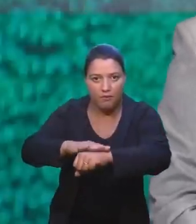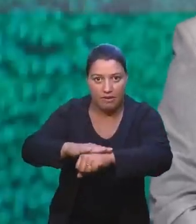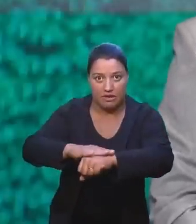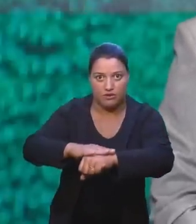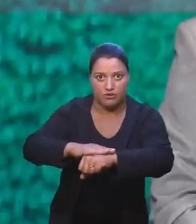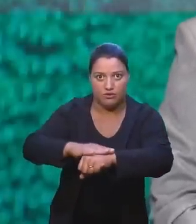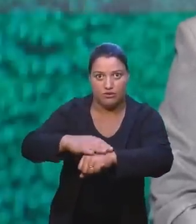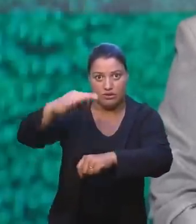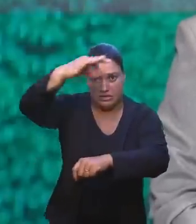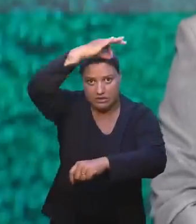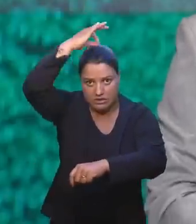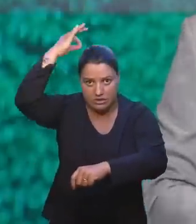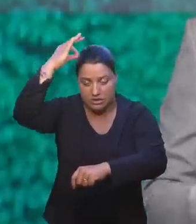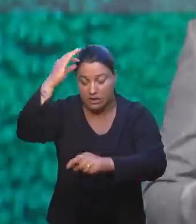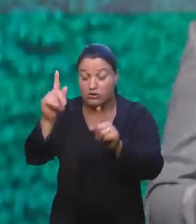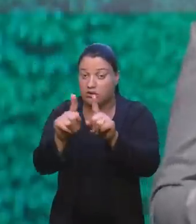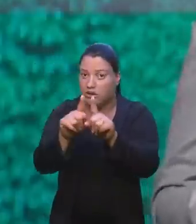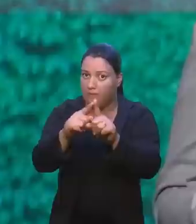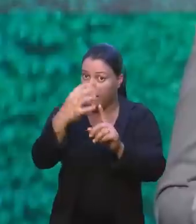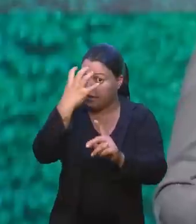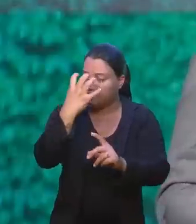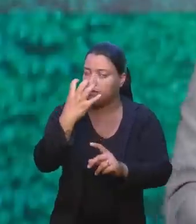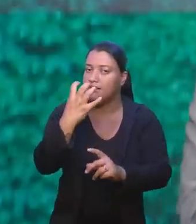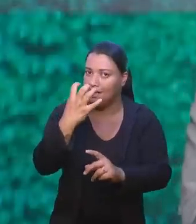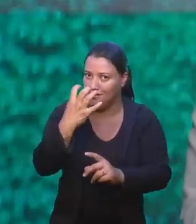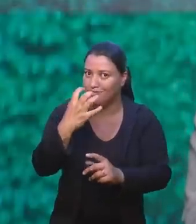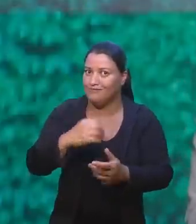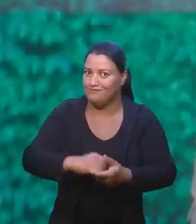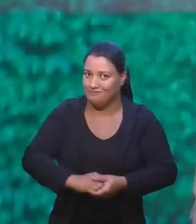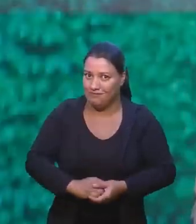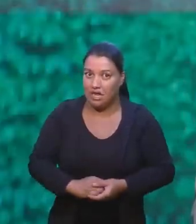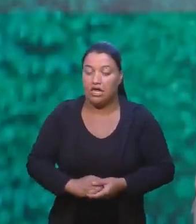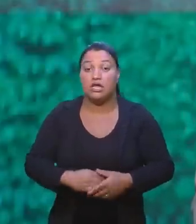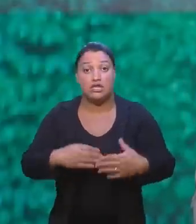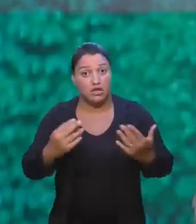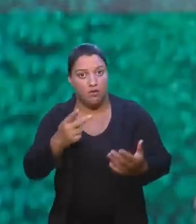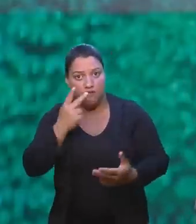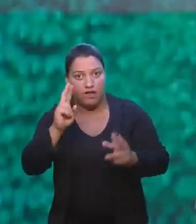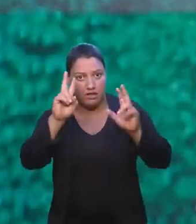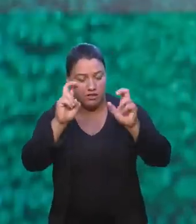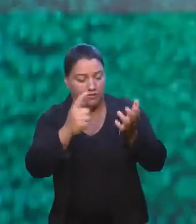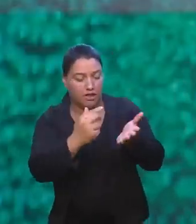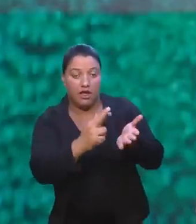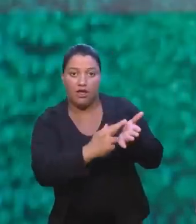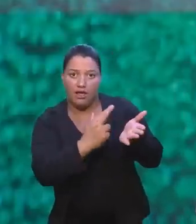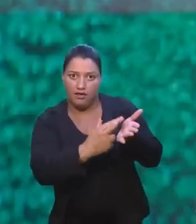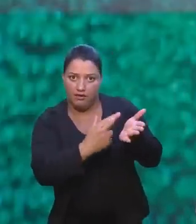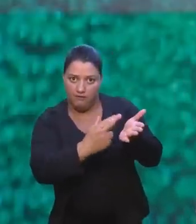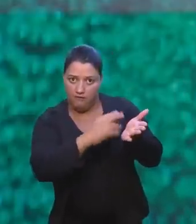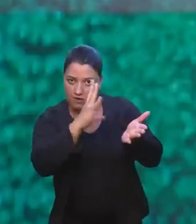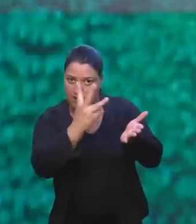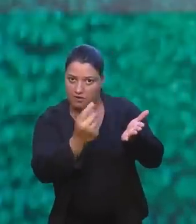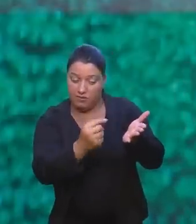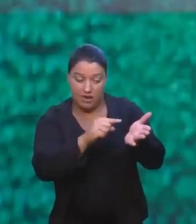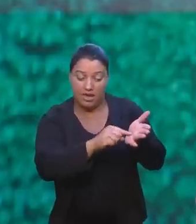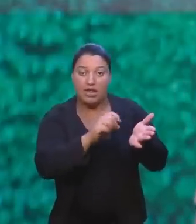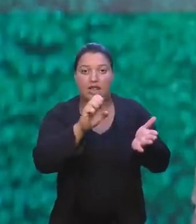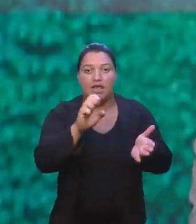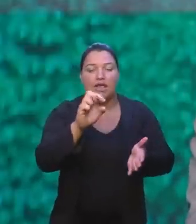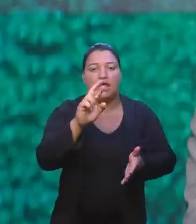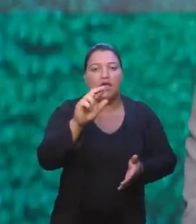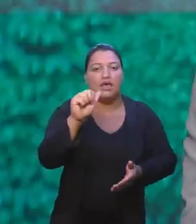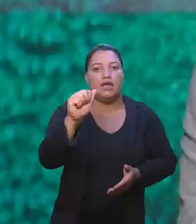grave. E para que eu não deixe de citar a Revista Espírita, em Erasto, o Espírito, dezembro